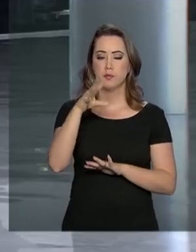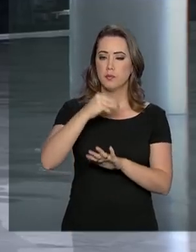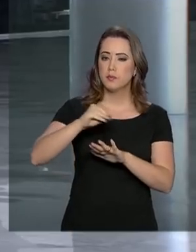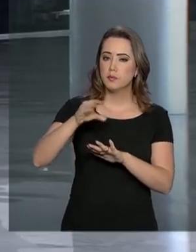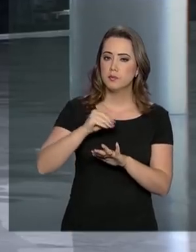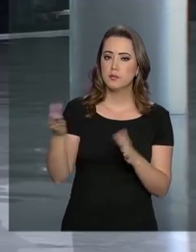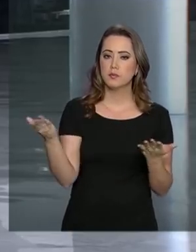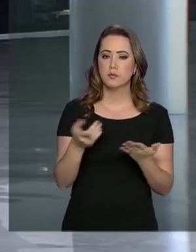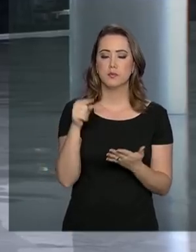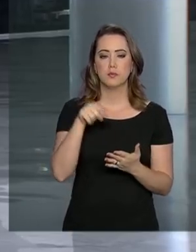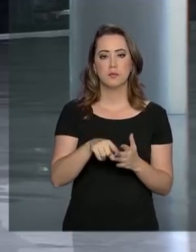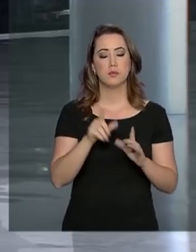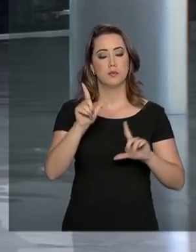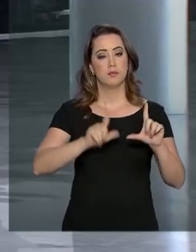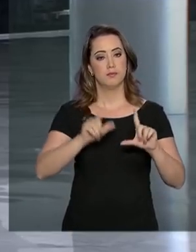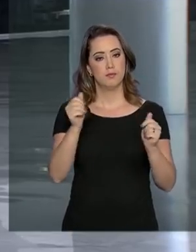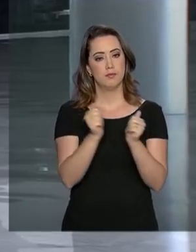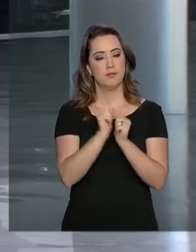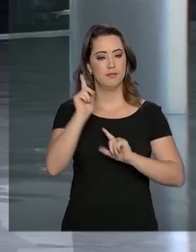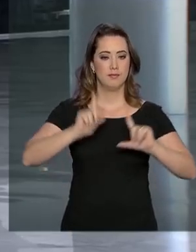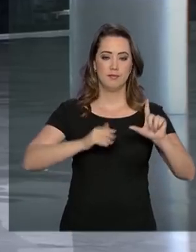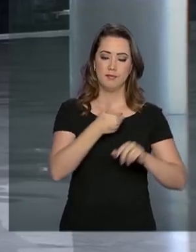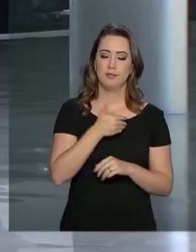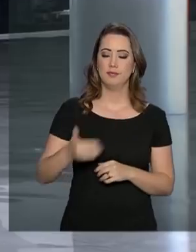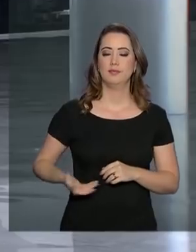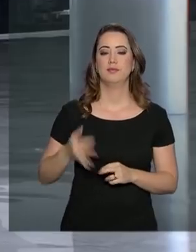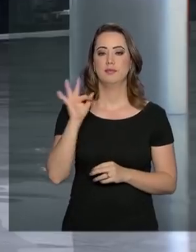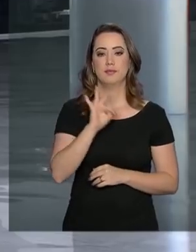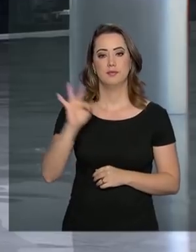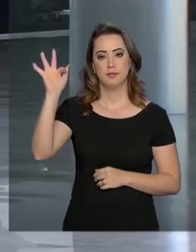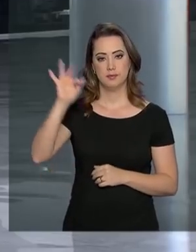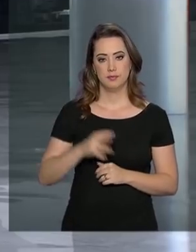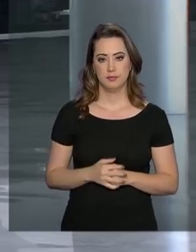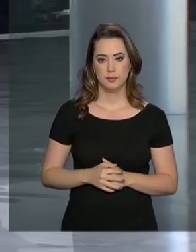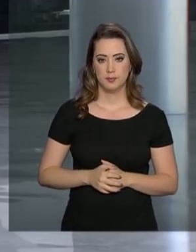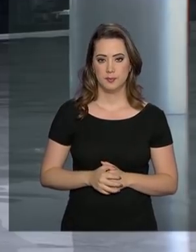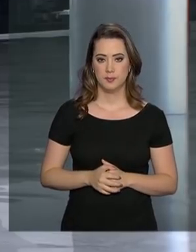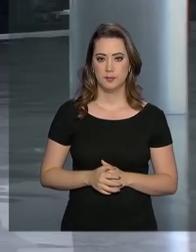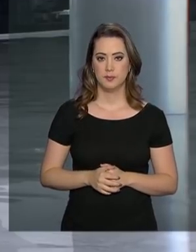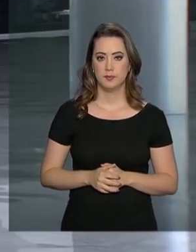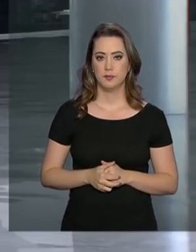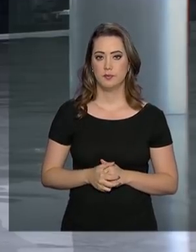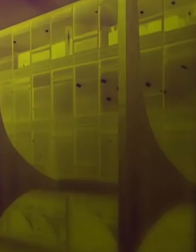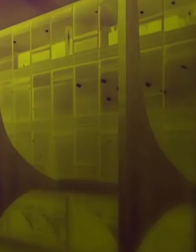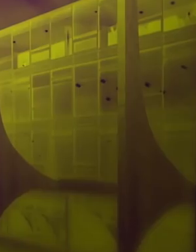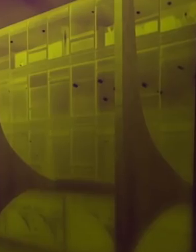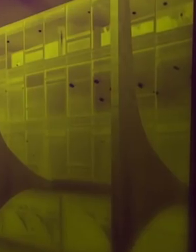novidades aqui na nossa programação. Continue com a gente na NBR, a TV do Governo Federal.